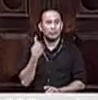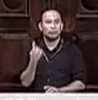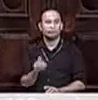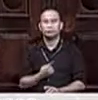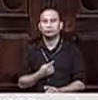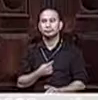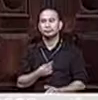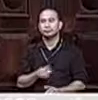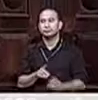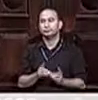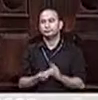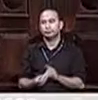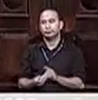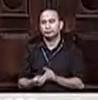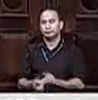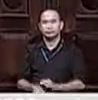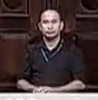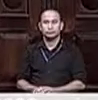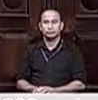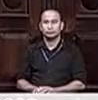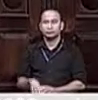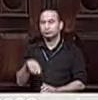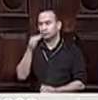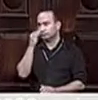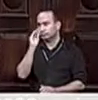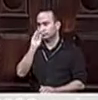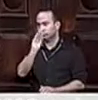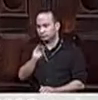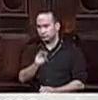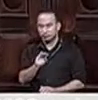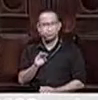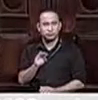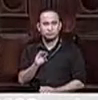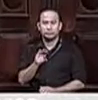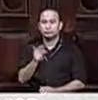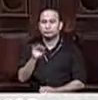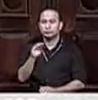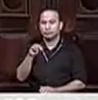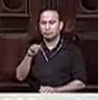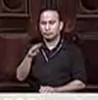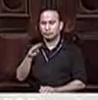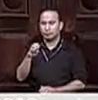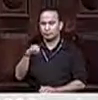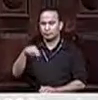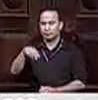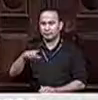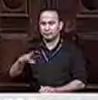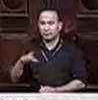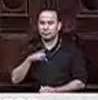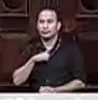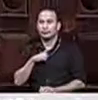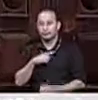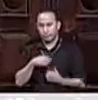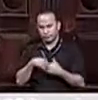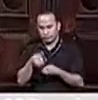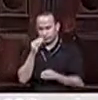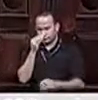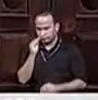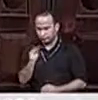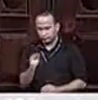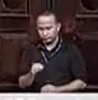oposição. E conta que está rejeitada pelo tribunal, tem que manter a rejeição aqui no